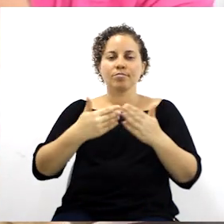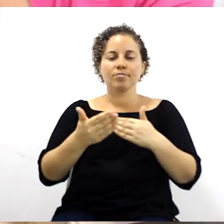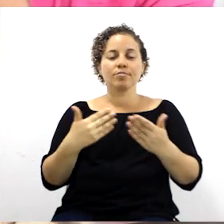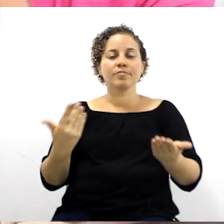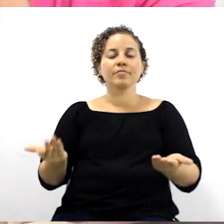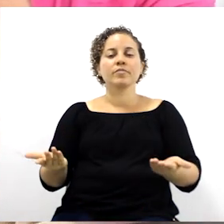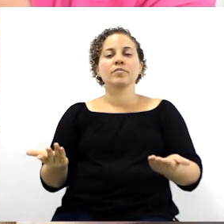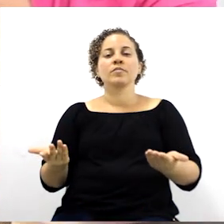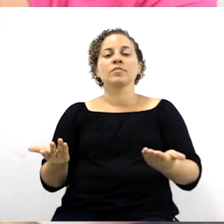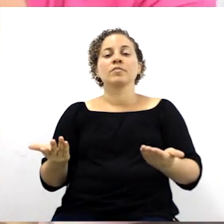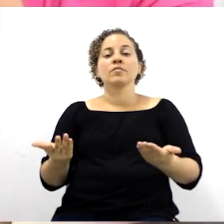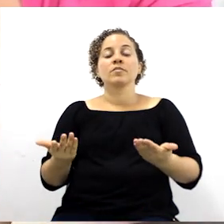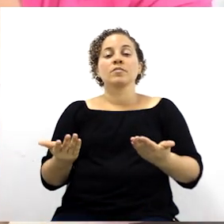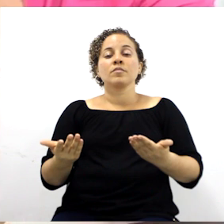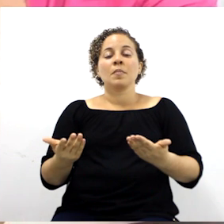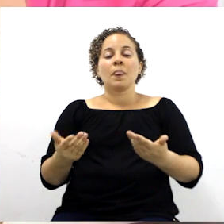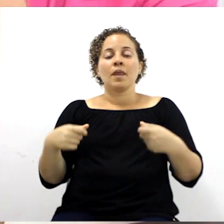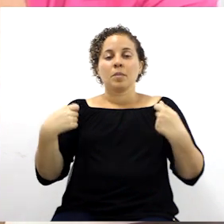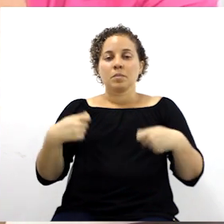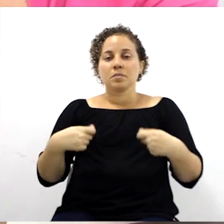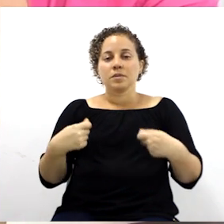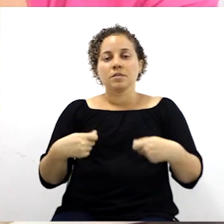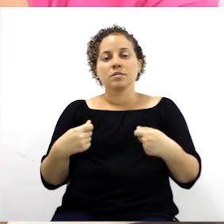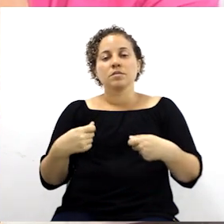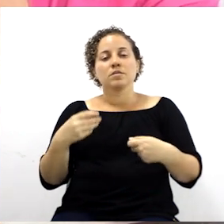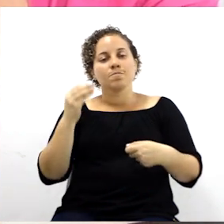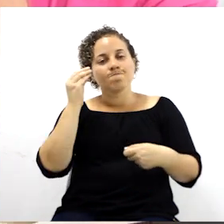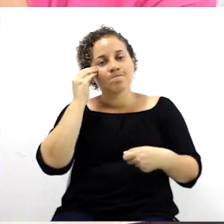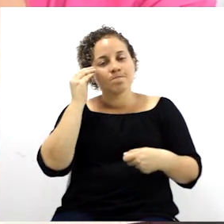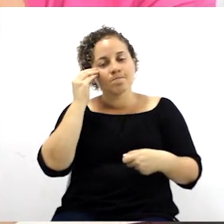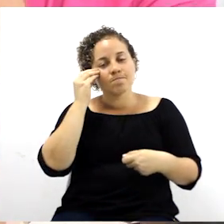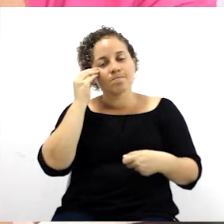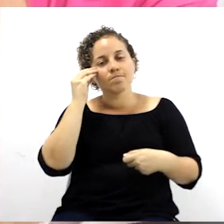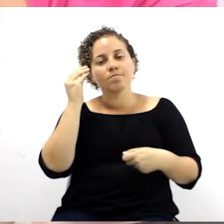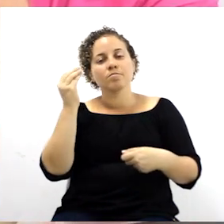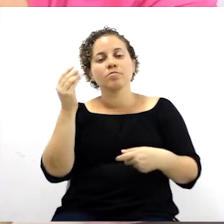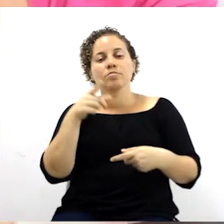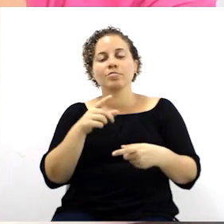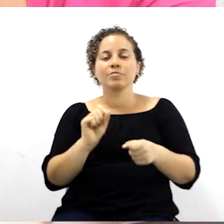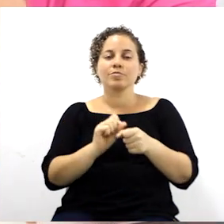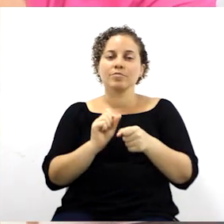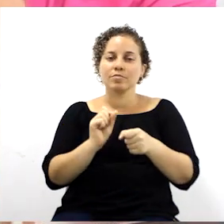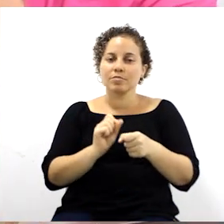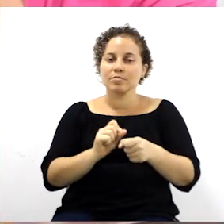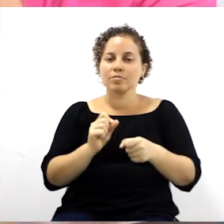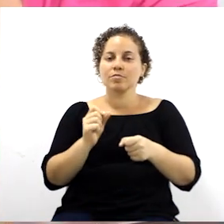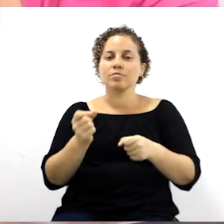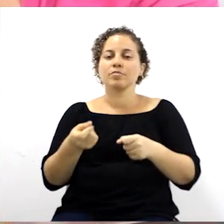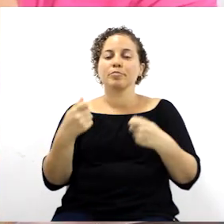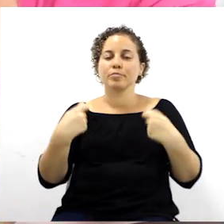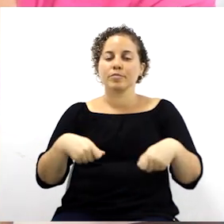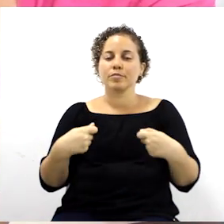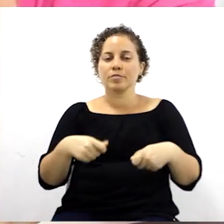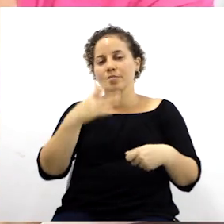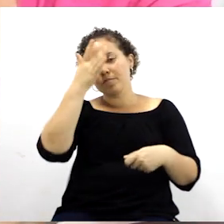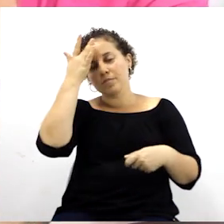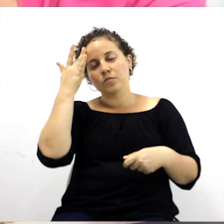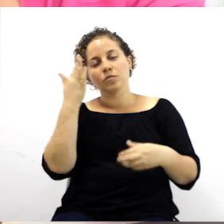preciso pensar que essas ações